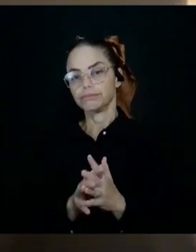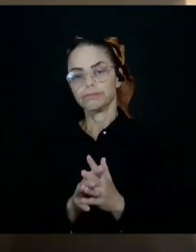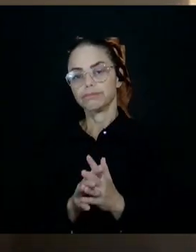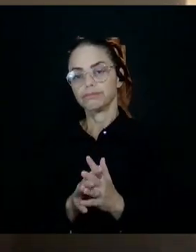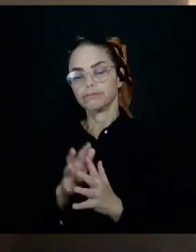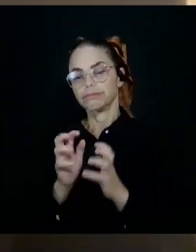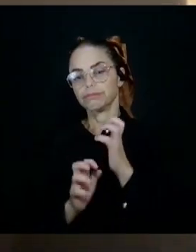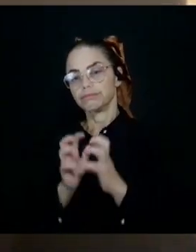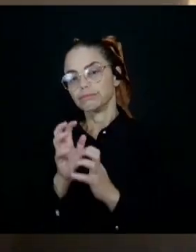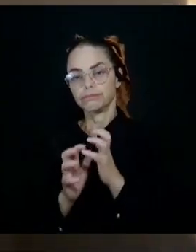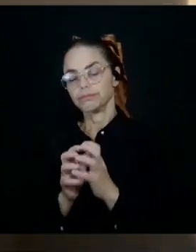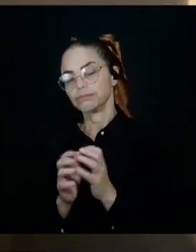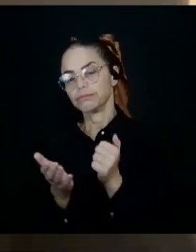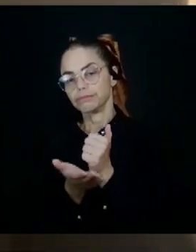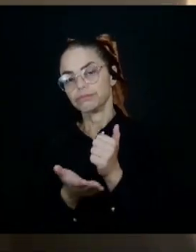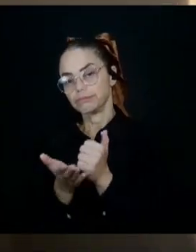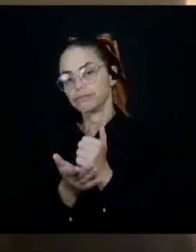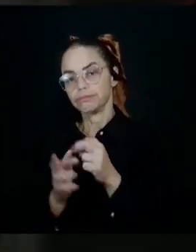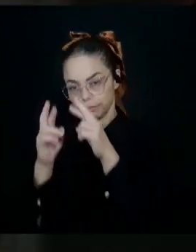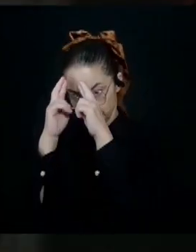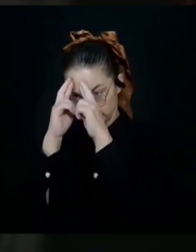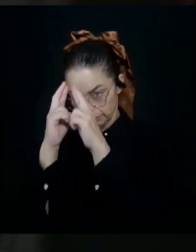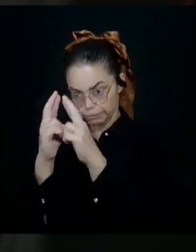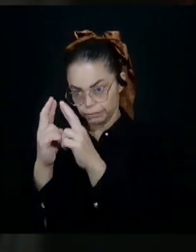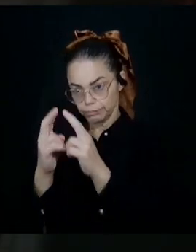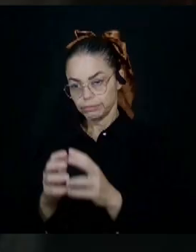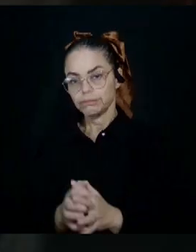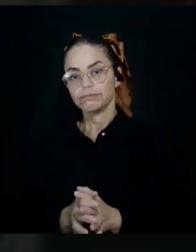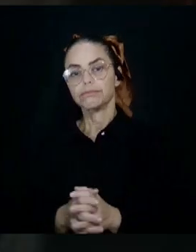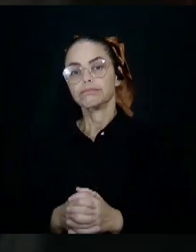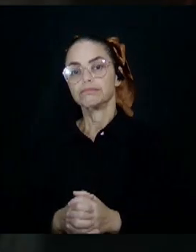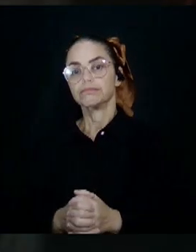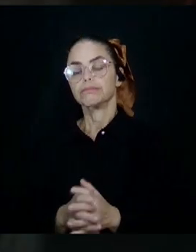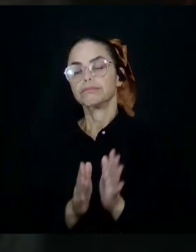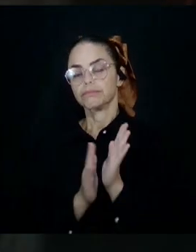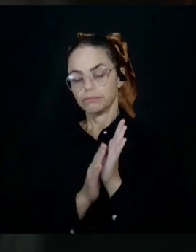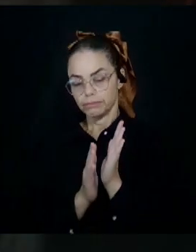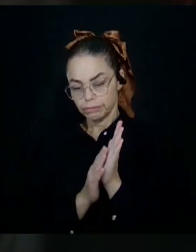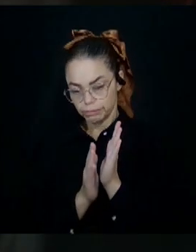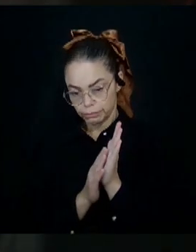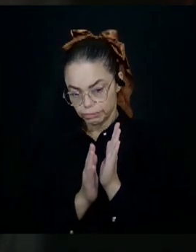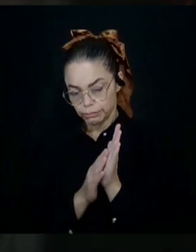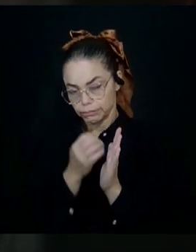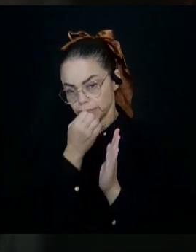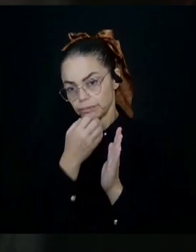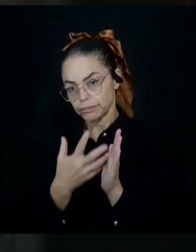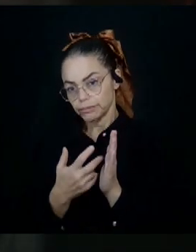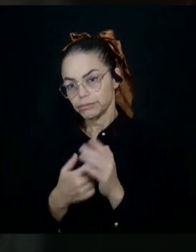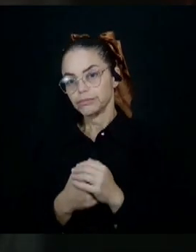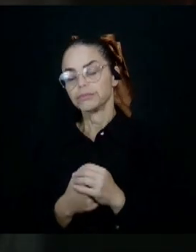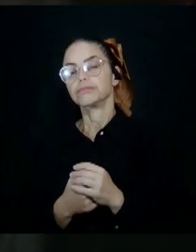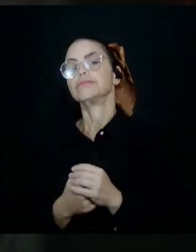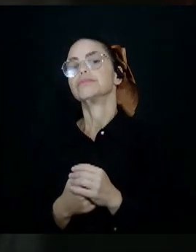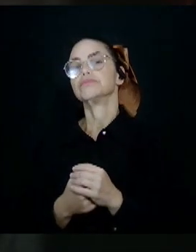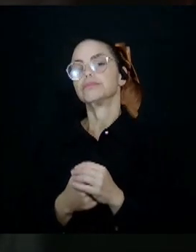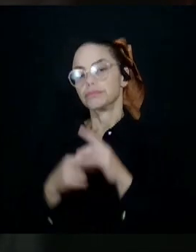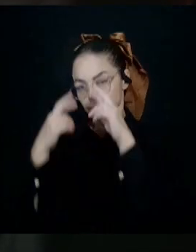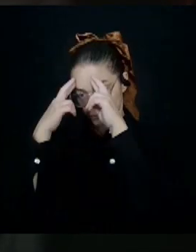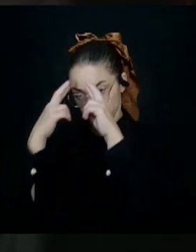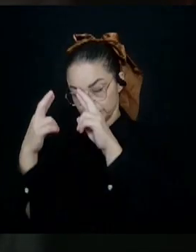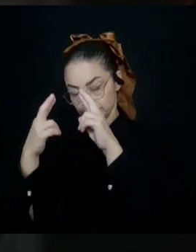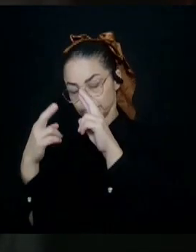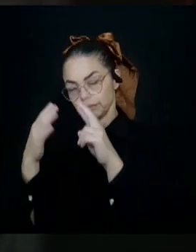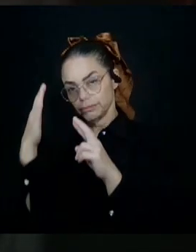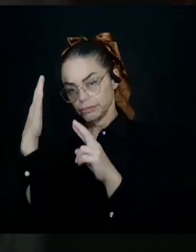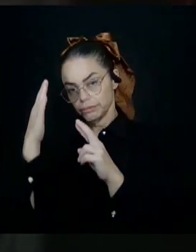para tudo chama respeito. Excelente, muito bom. Agora, quando a gente fala de respeito, é importante a gente salientar